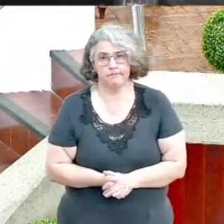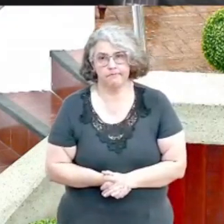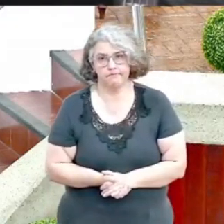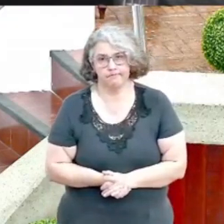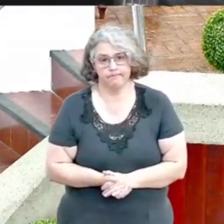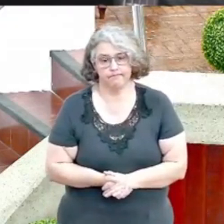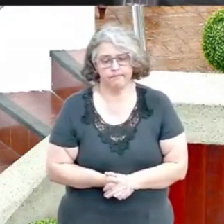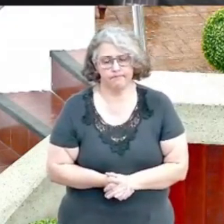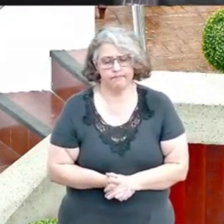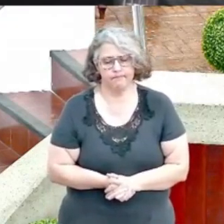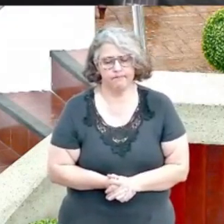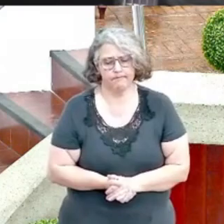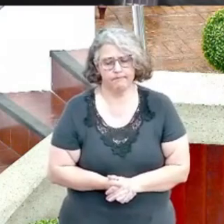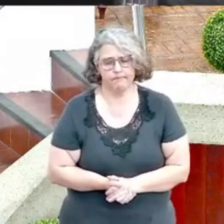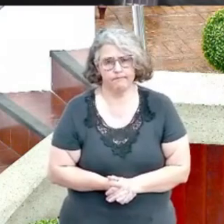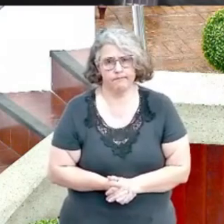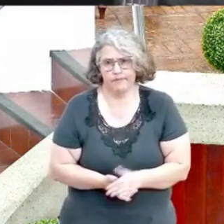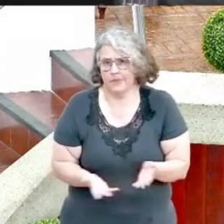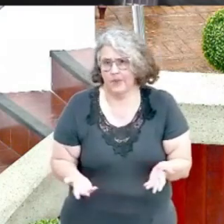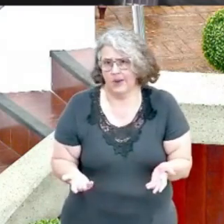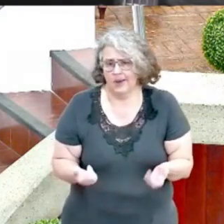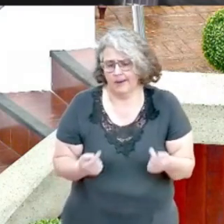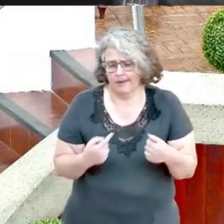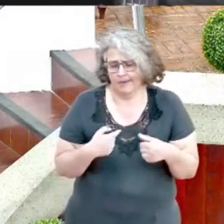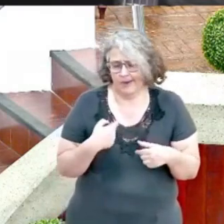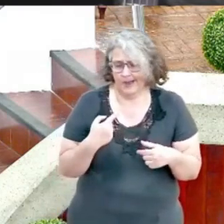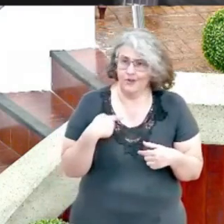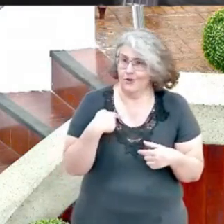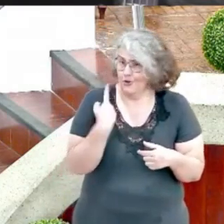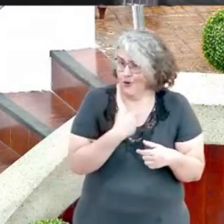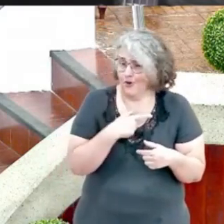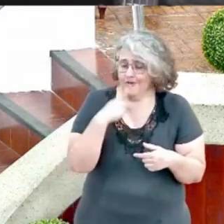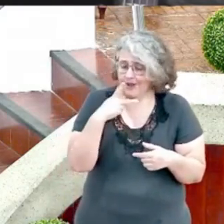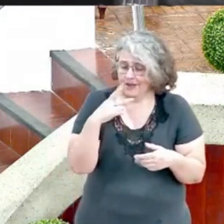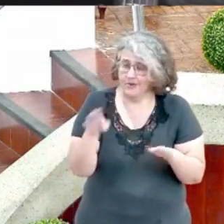Não seriam essas também as palavras do nosso coração?